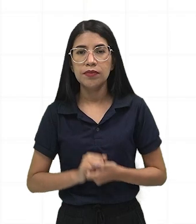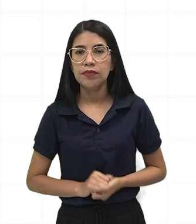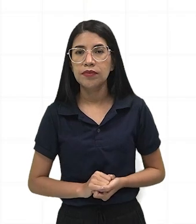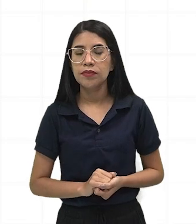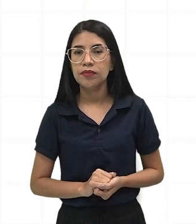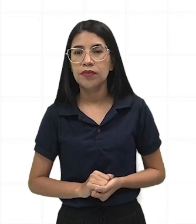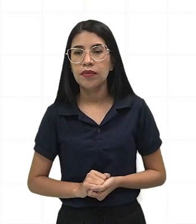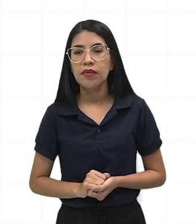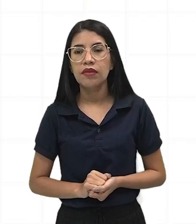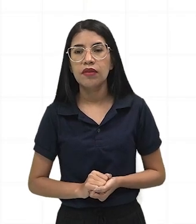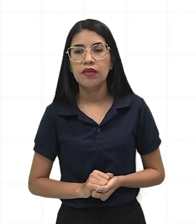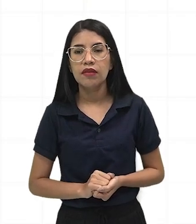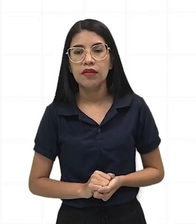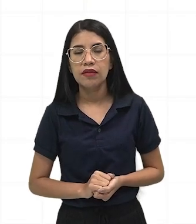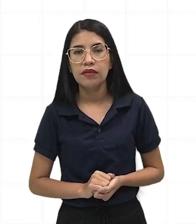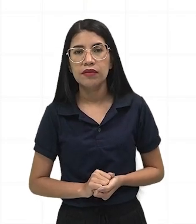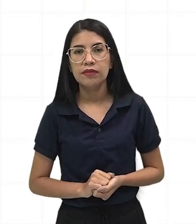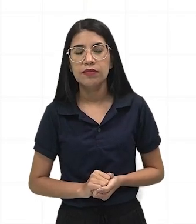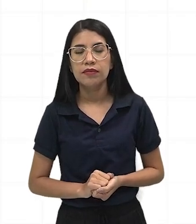que está bem no alvo,